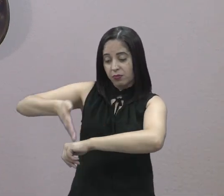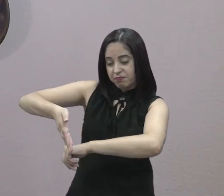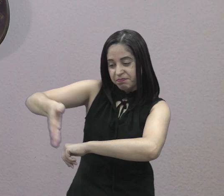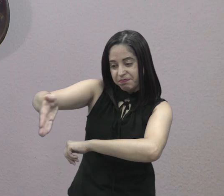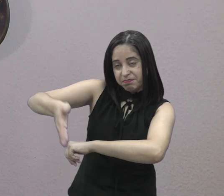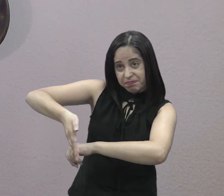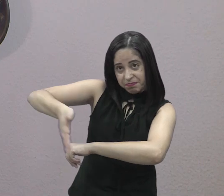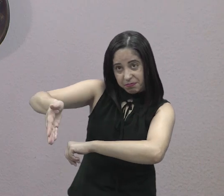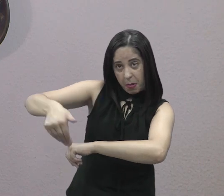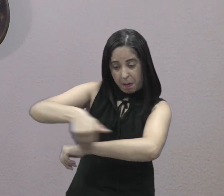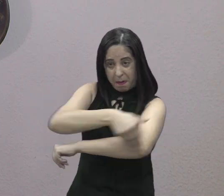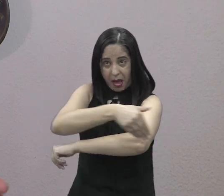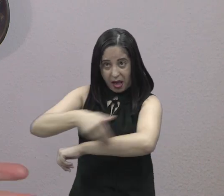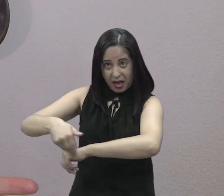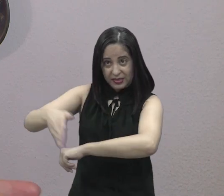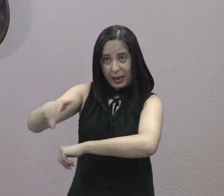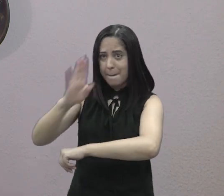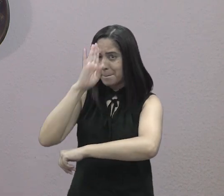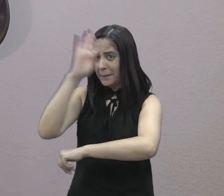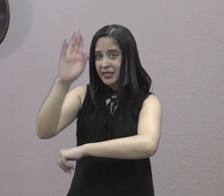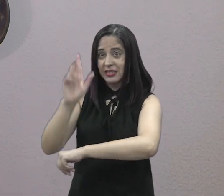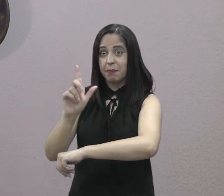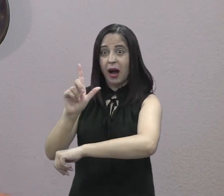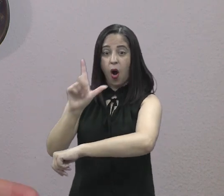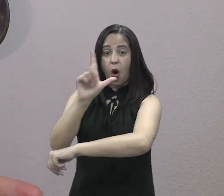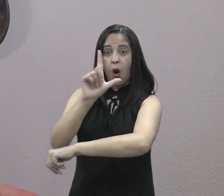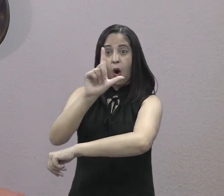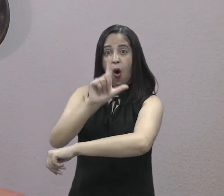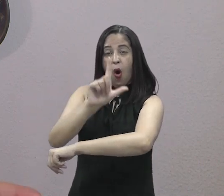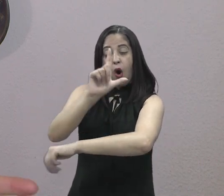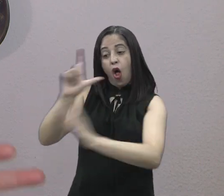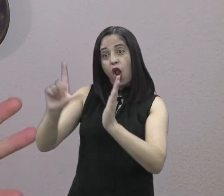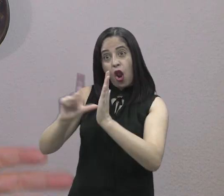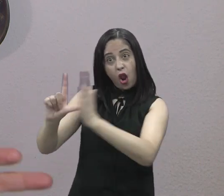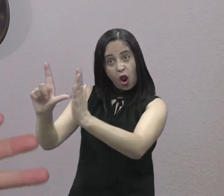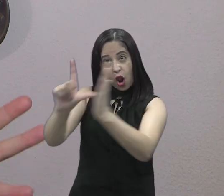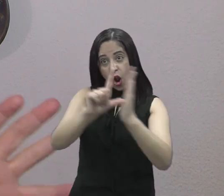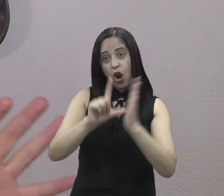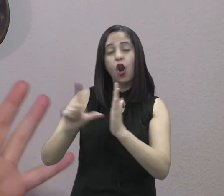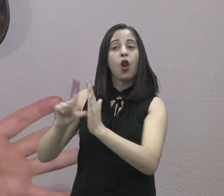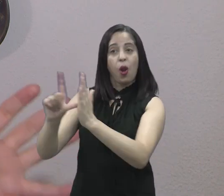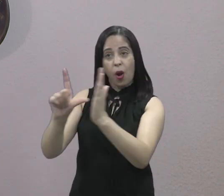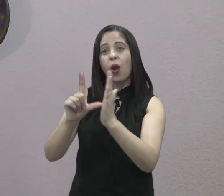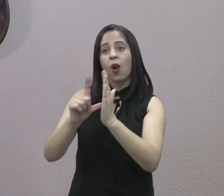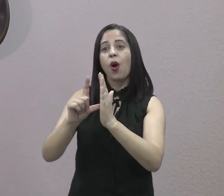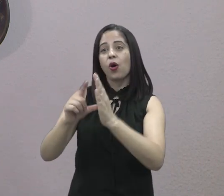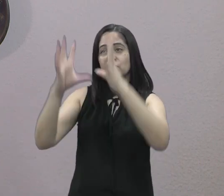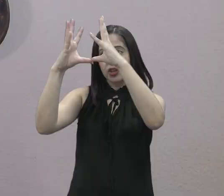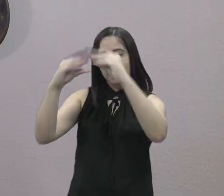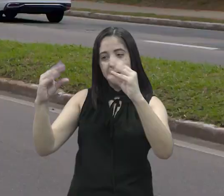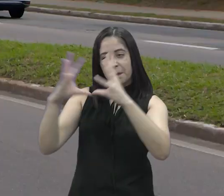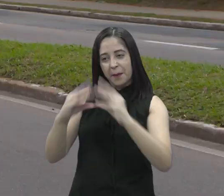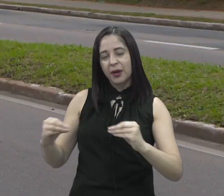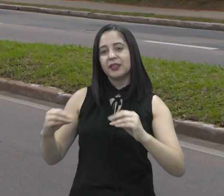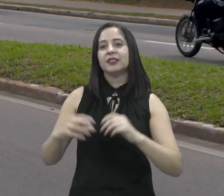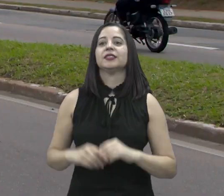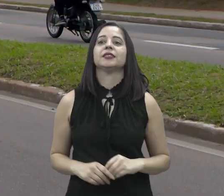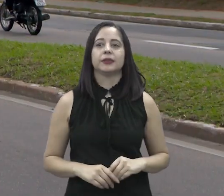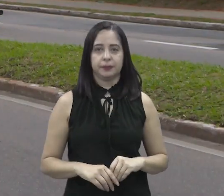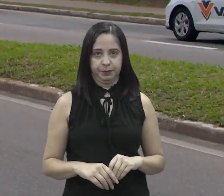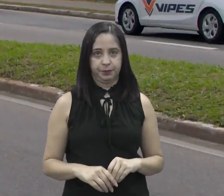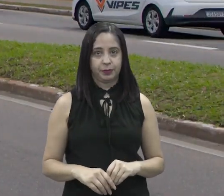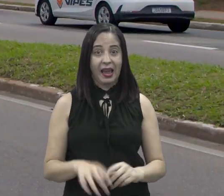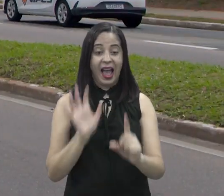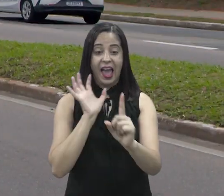que o ponto principal do comércio dos libaneses ficou entre a Siqueira Campos e a Rua 15 de Novembro, né? Por conta